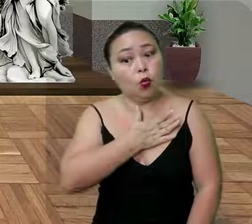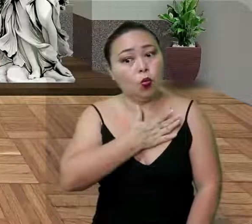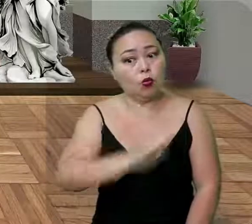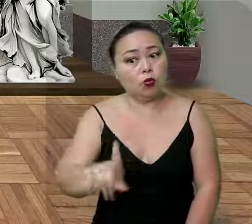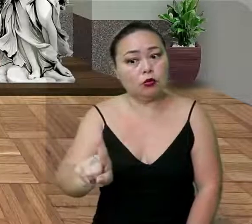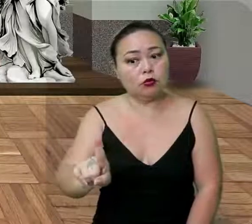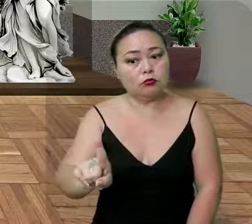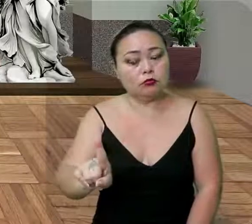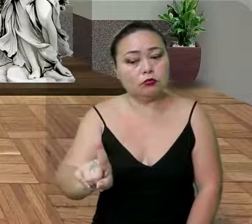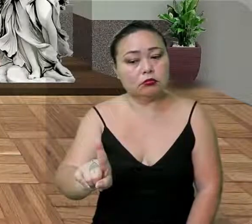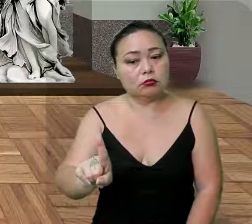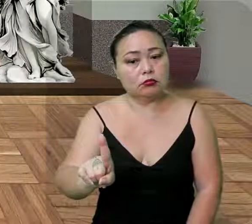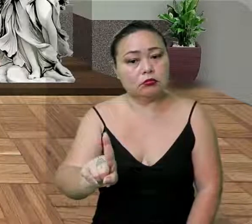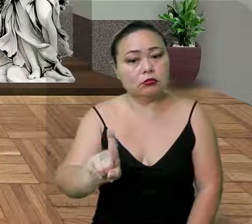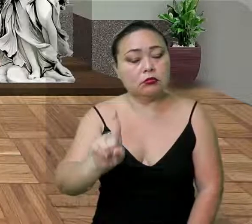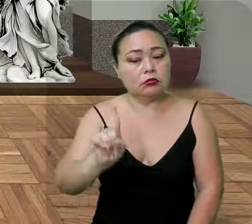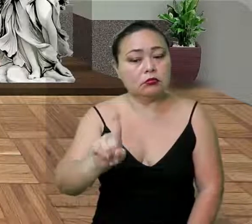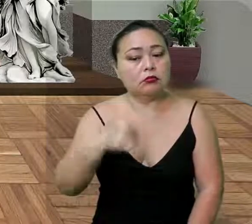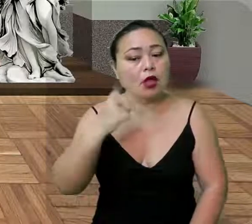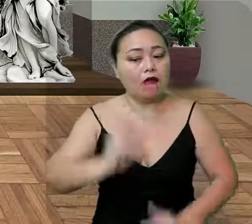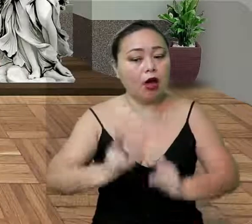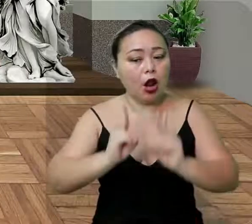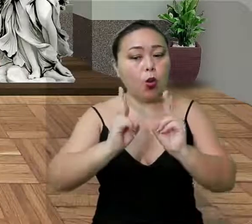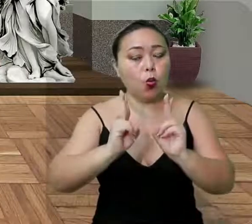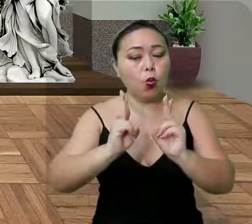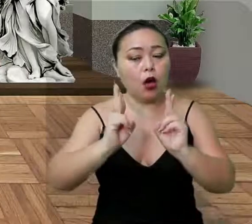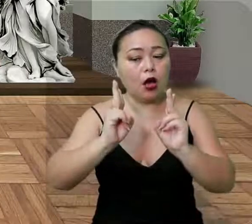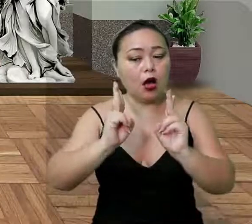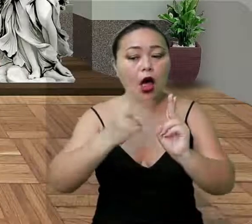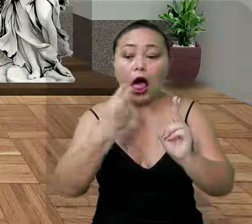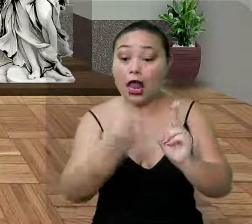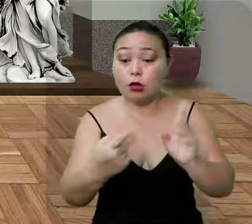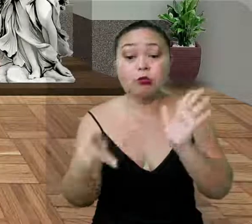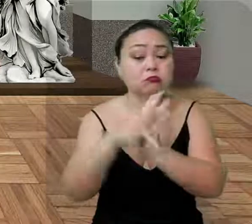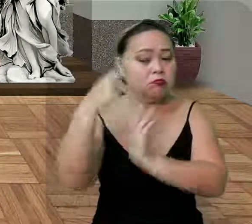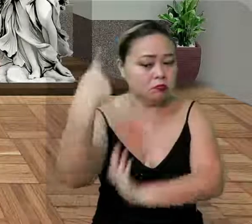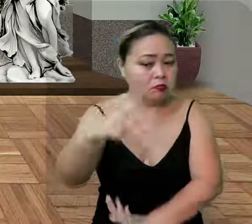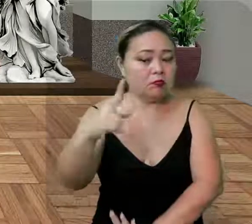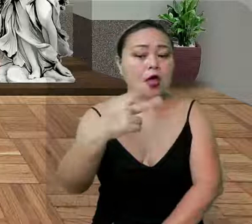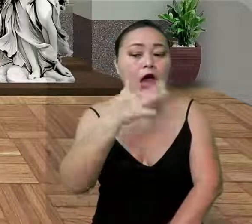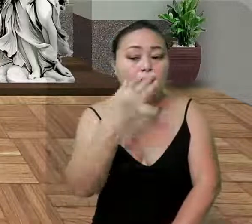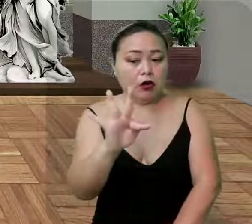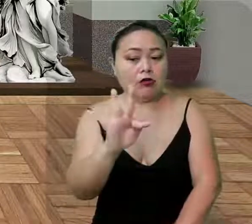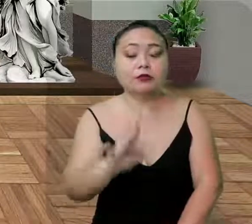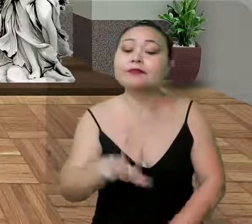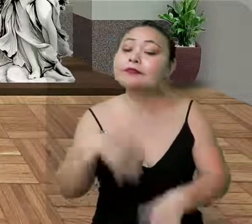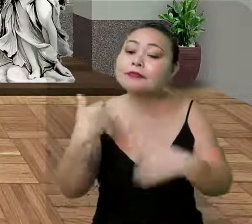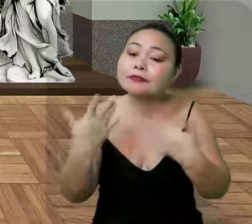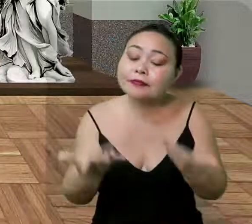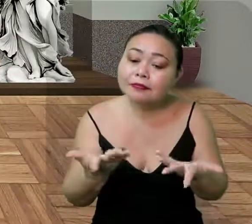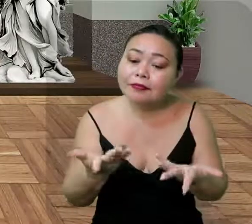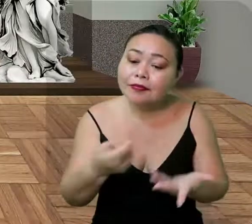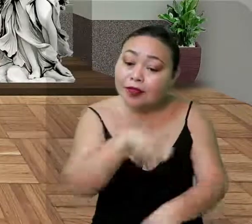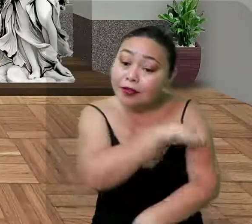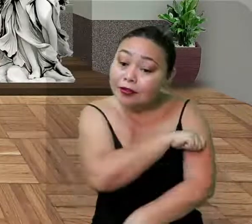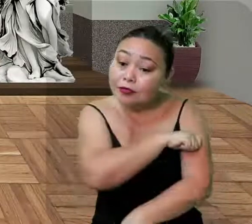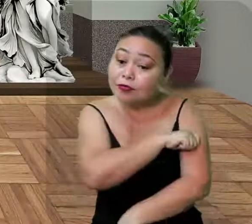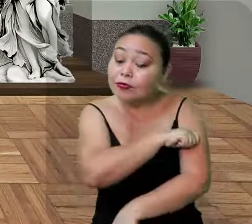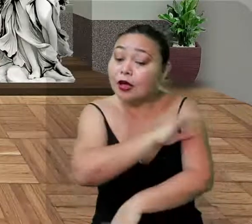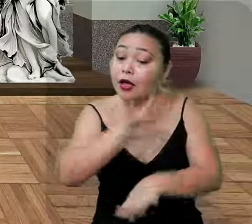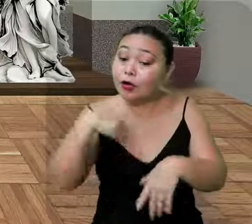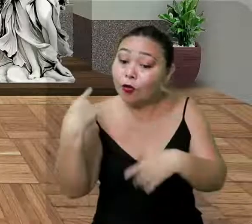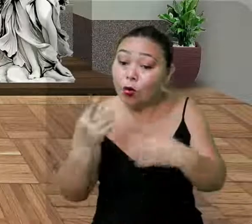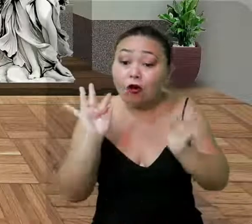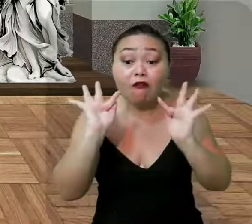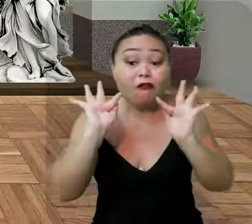eles não gostam né então eles valorizam muito a a língua deles tá bom aluno a nossa sala